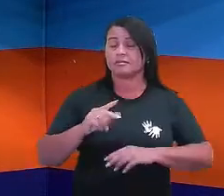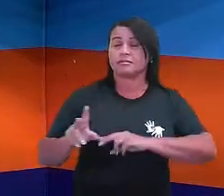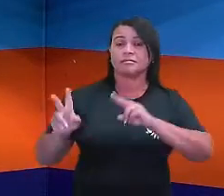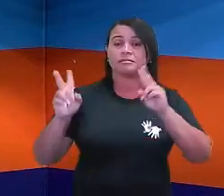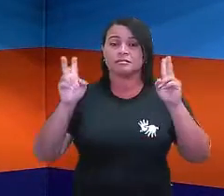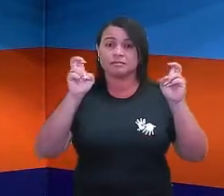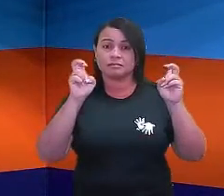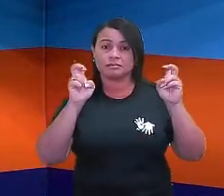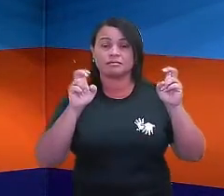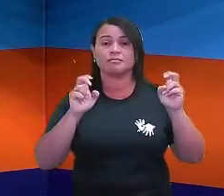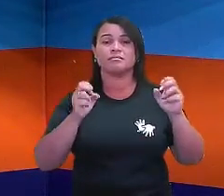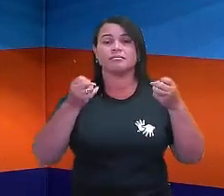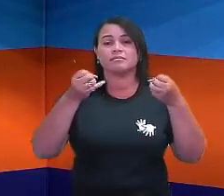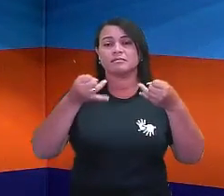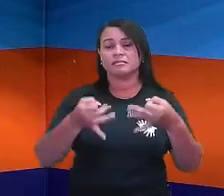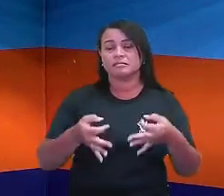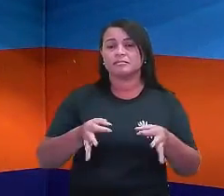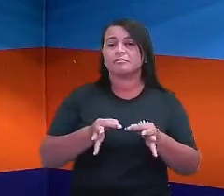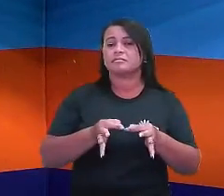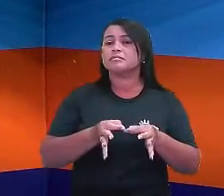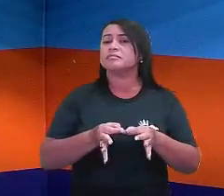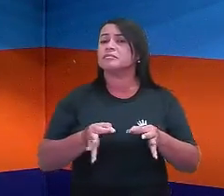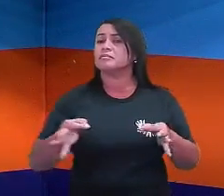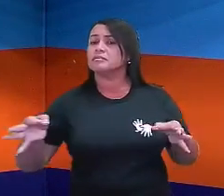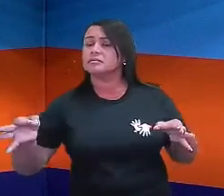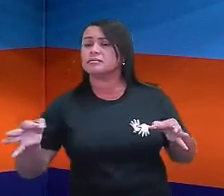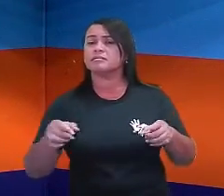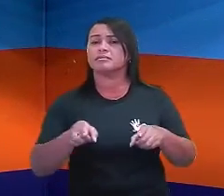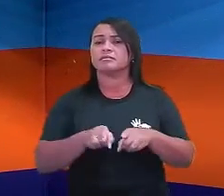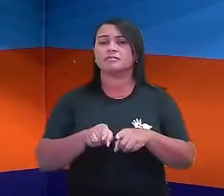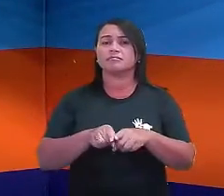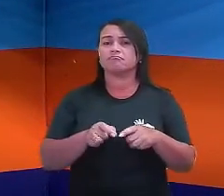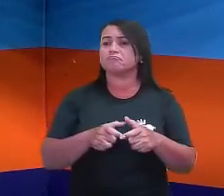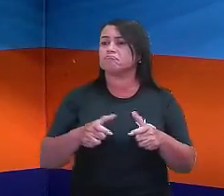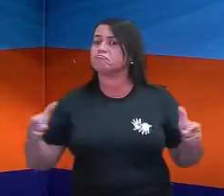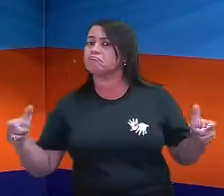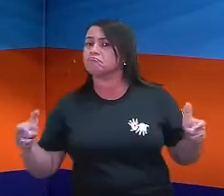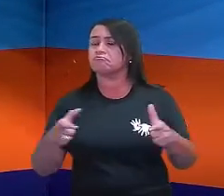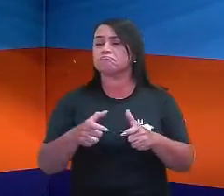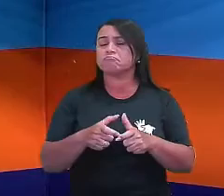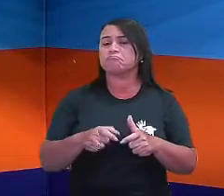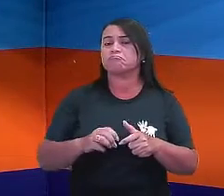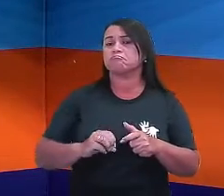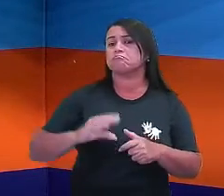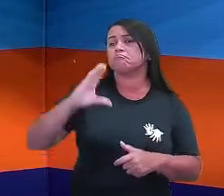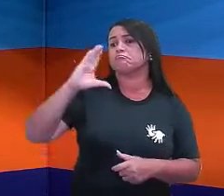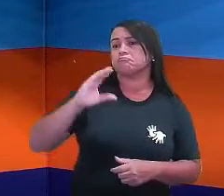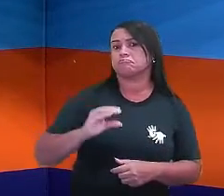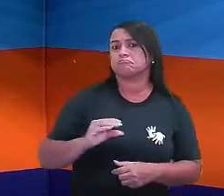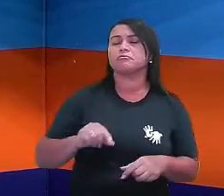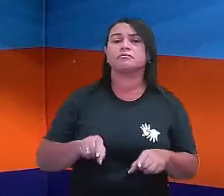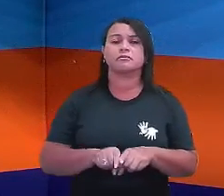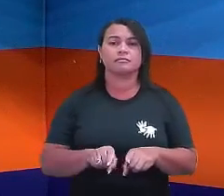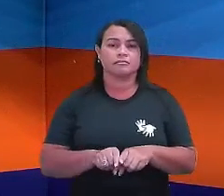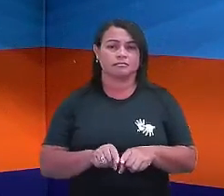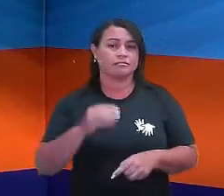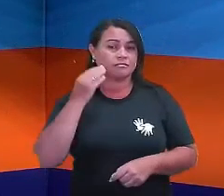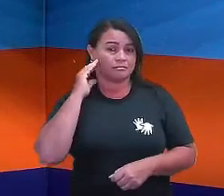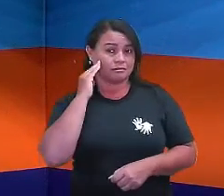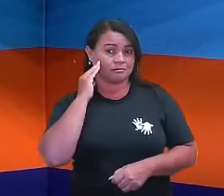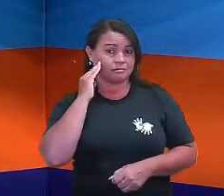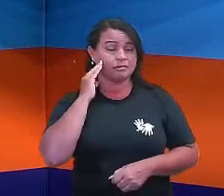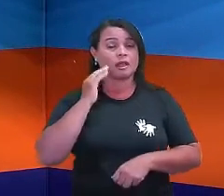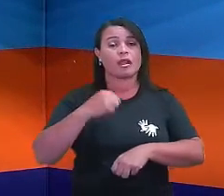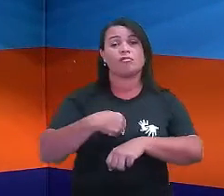será grandezas e medidas. E aí, o que é que nós vamos ver? Medidas de capacidade e medidas de tempo,